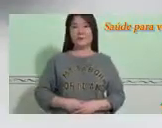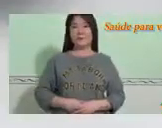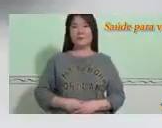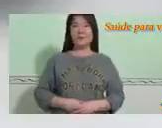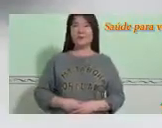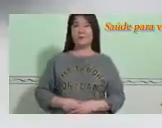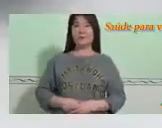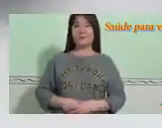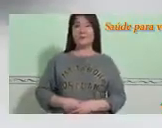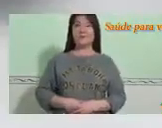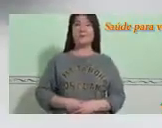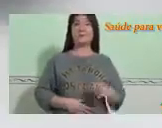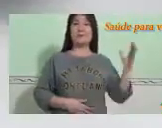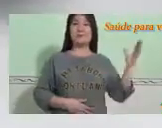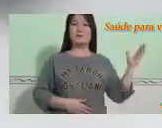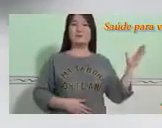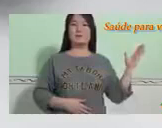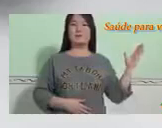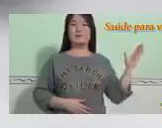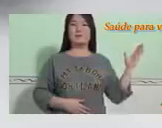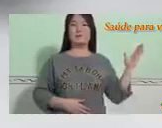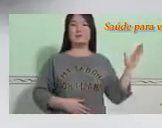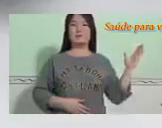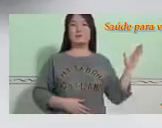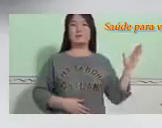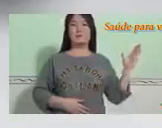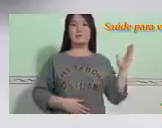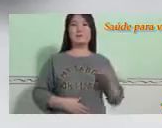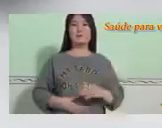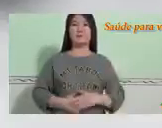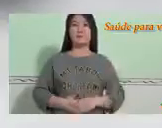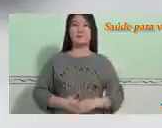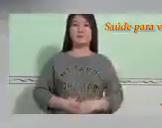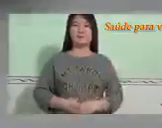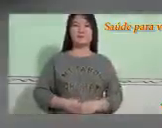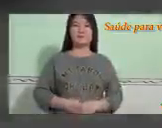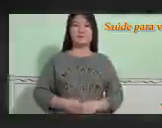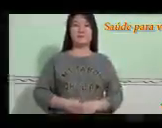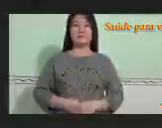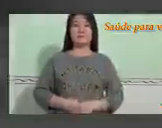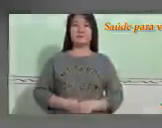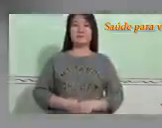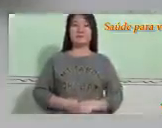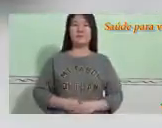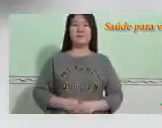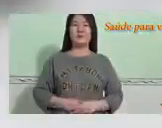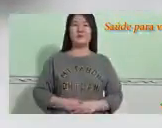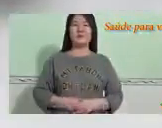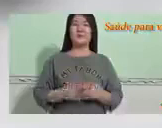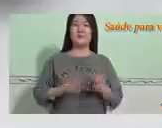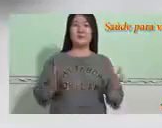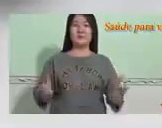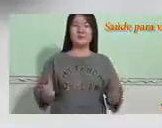rsss acento agudo rs que o sml hrf e que o imtt rn